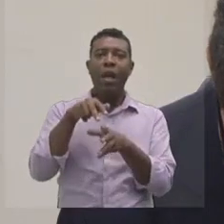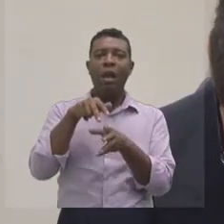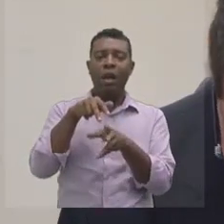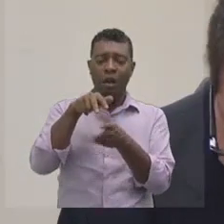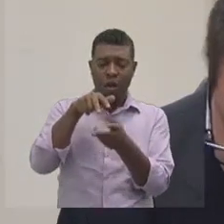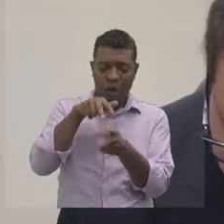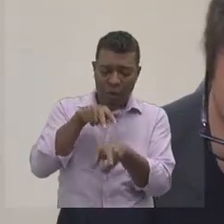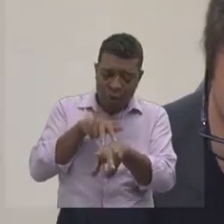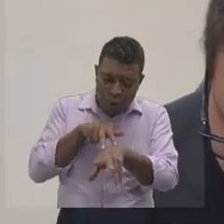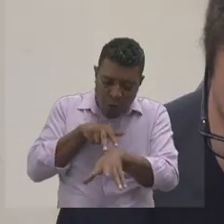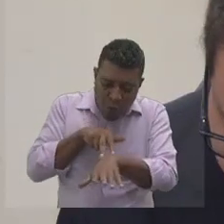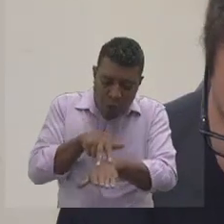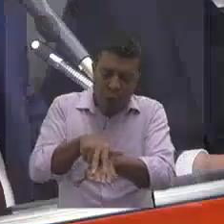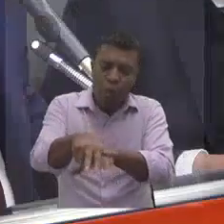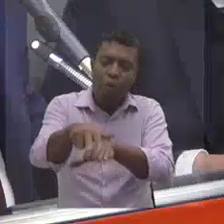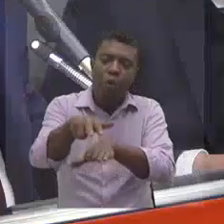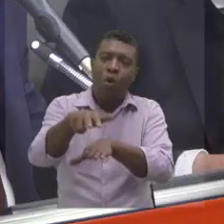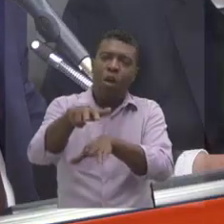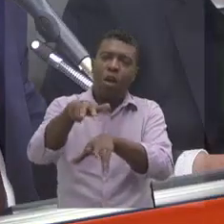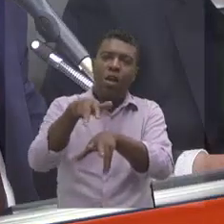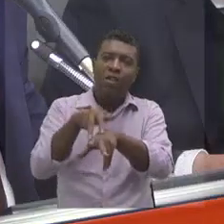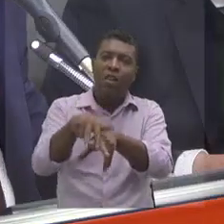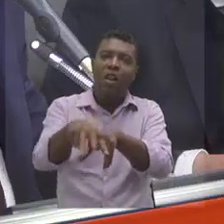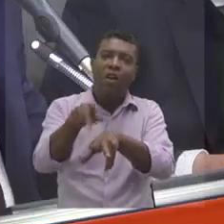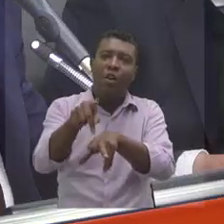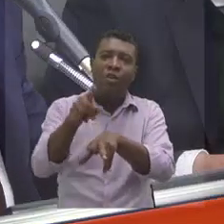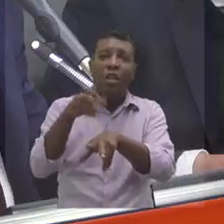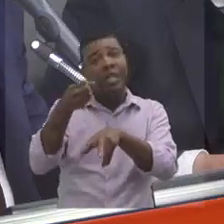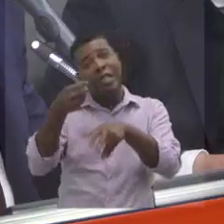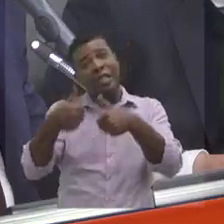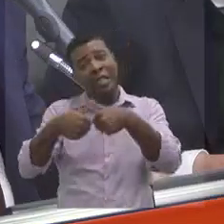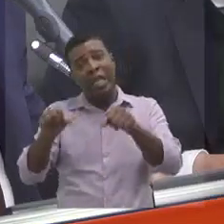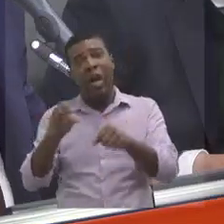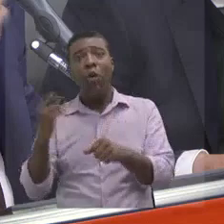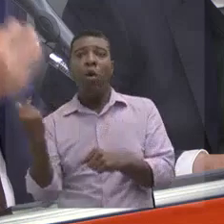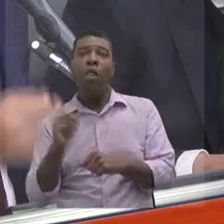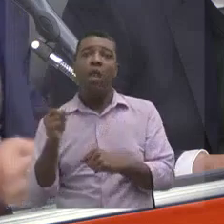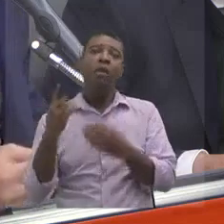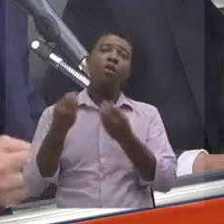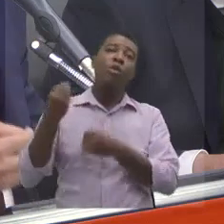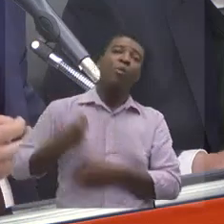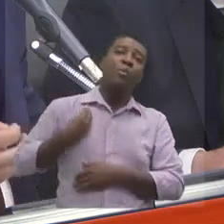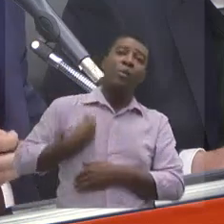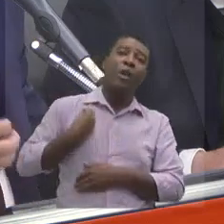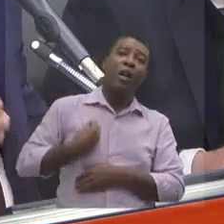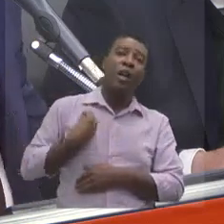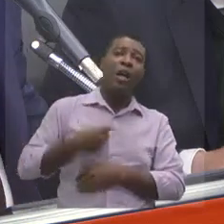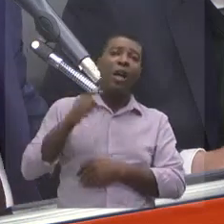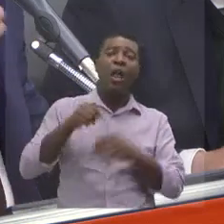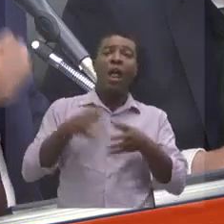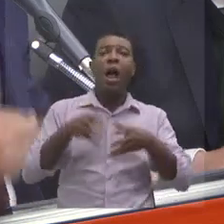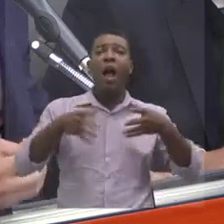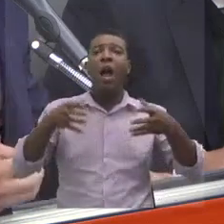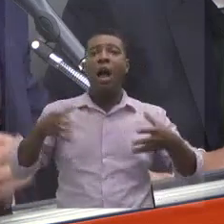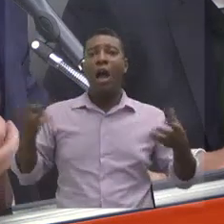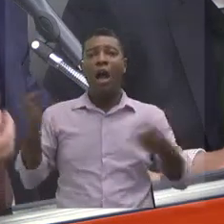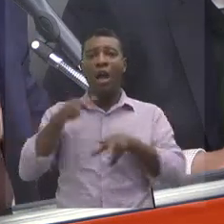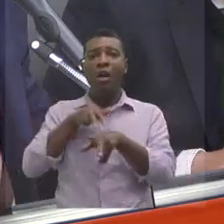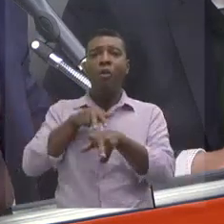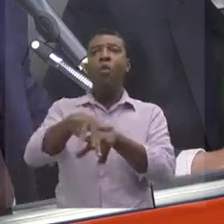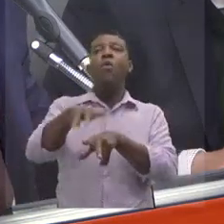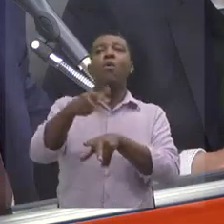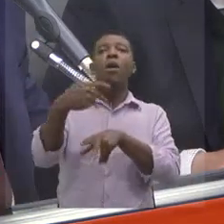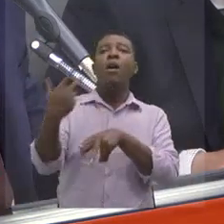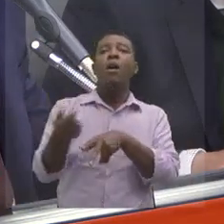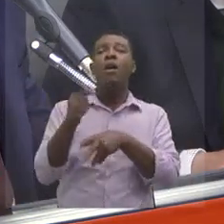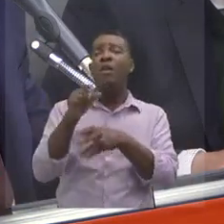ela se organiza para que a gente tenha também a participação do estado na expansão da malha Ferroviária enquanto o modão